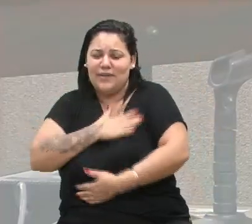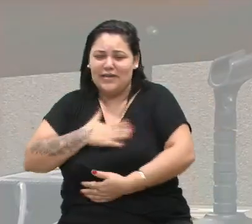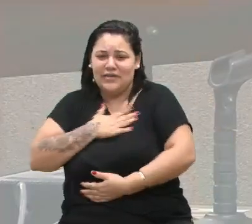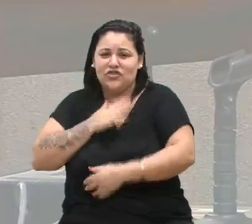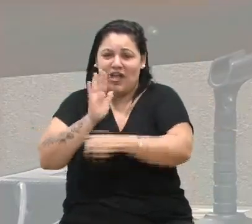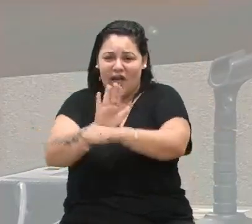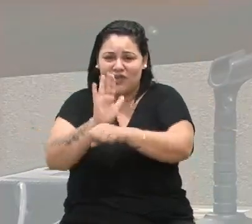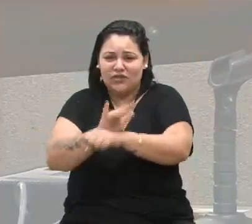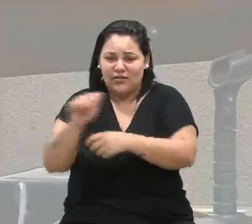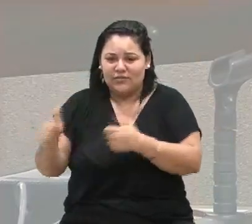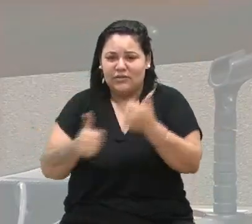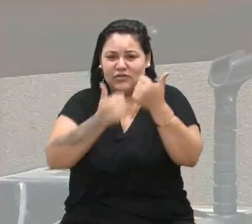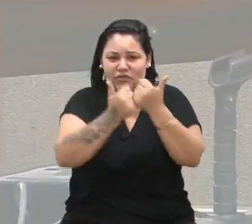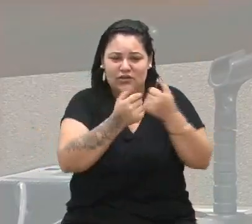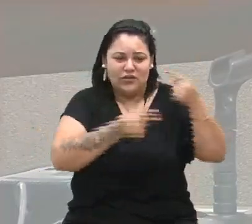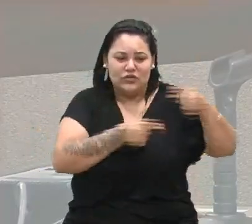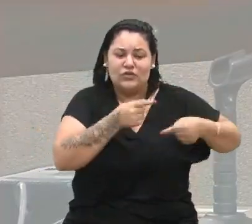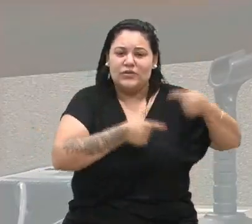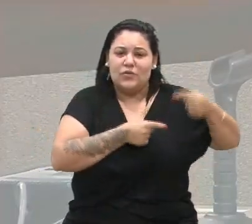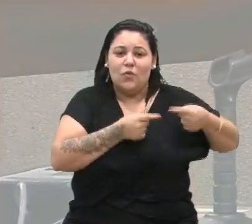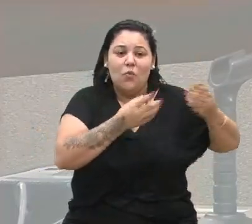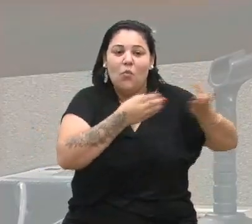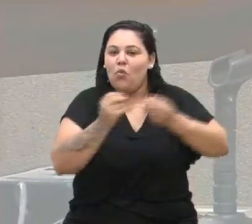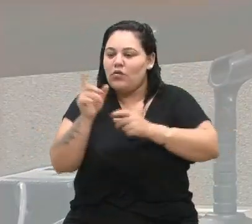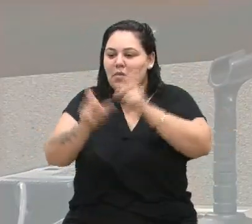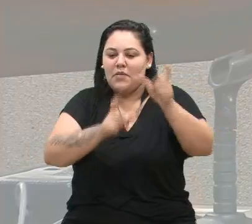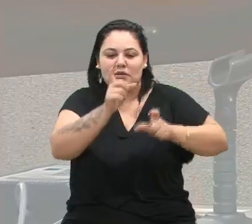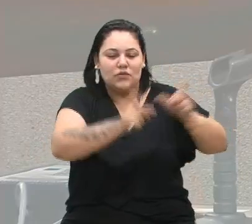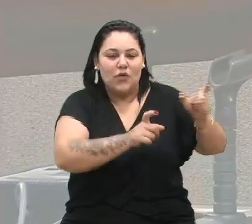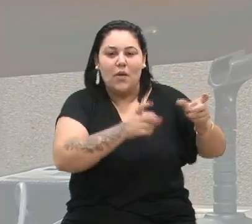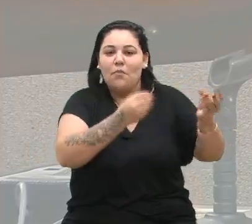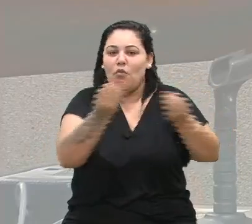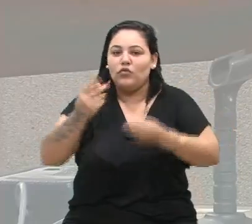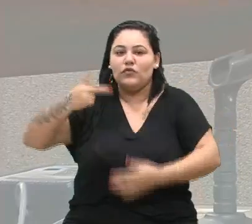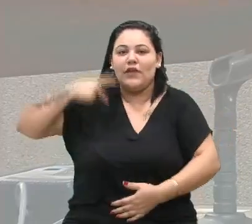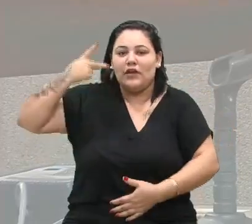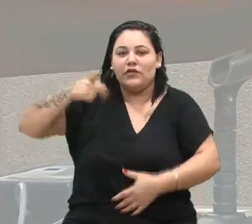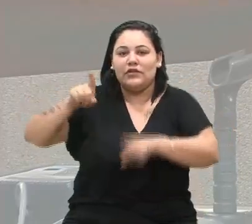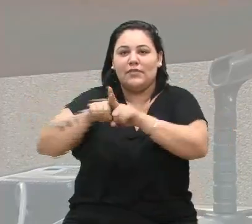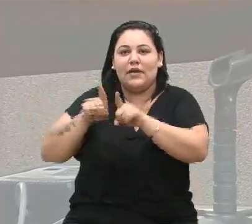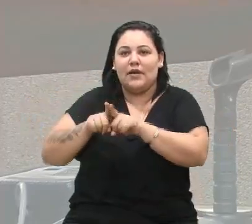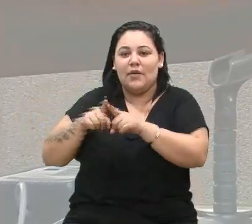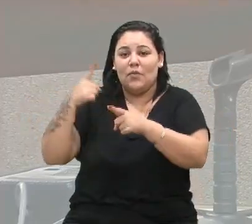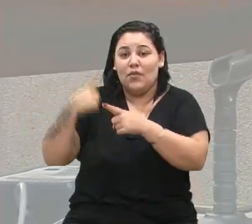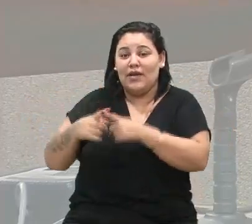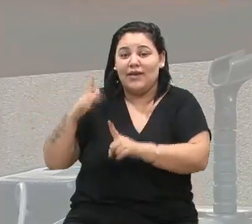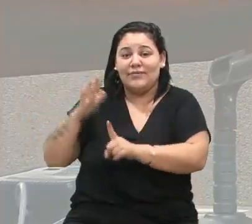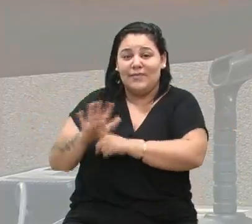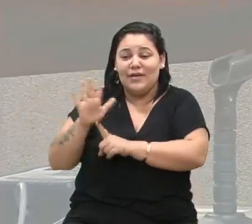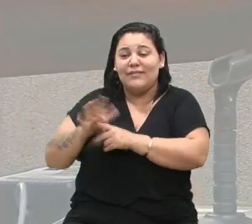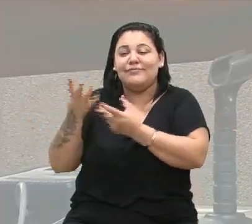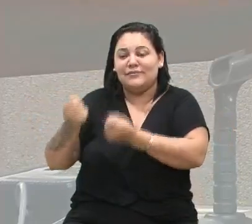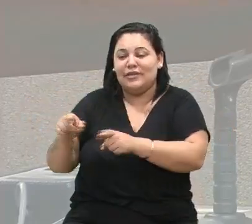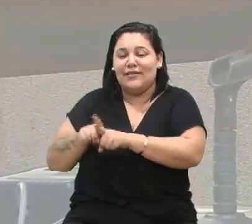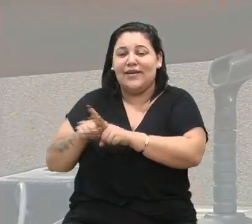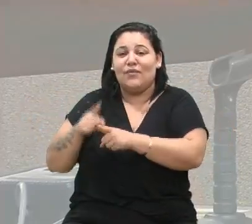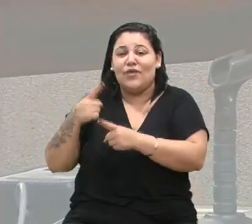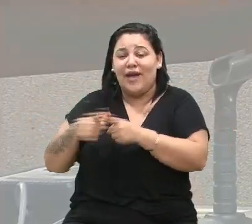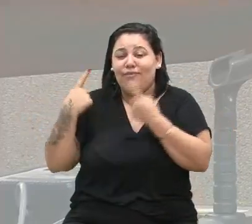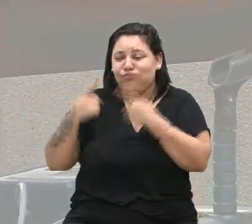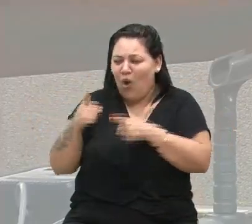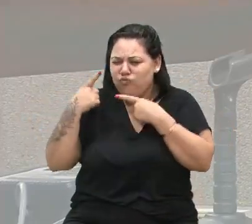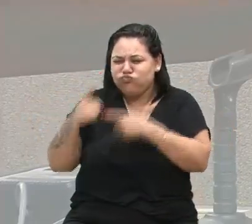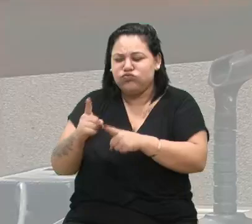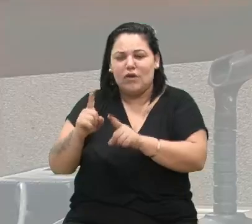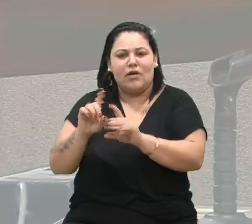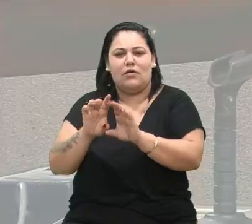debate construído com muitas mãos, com muitos vereadores empenhados também porque recebiam demanda e reclamação, ou seja, pela provocação da população,